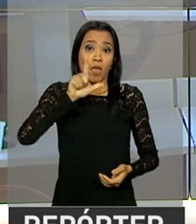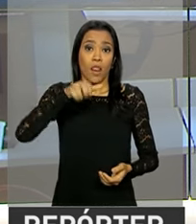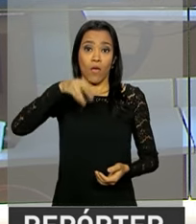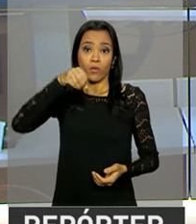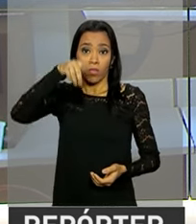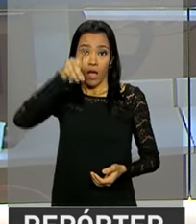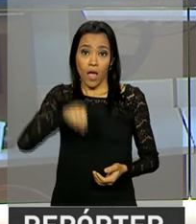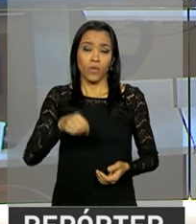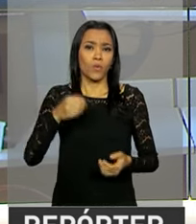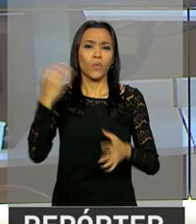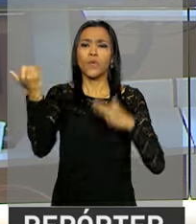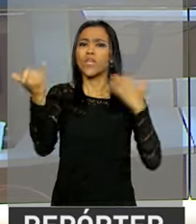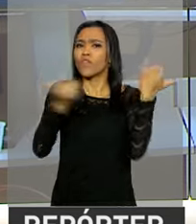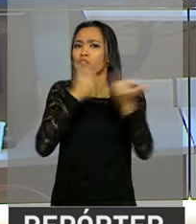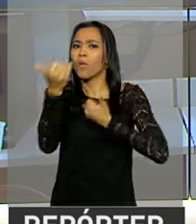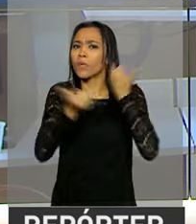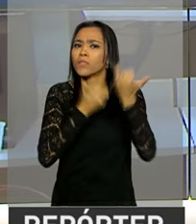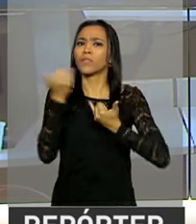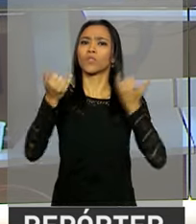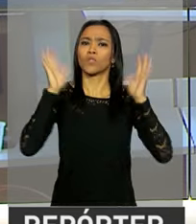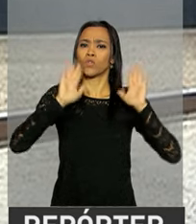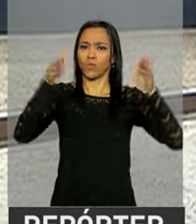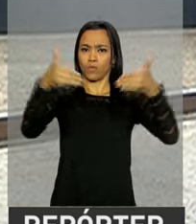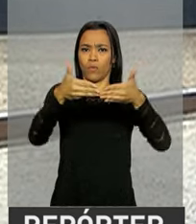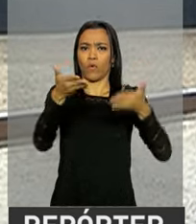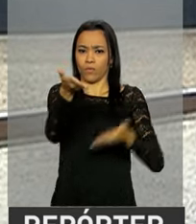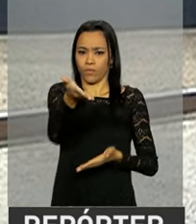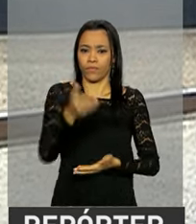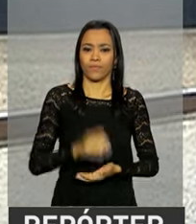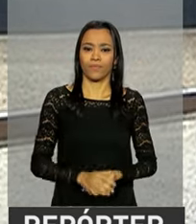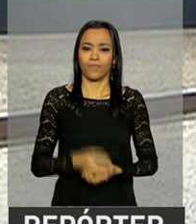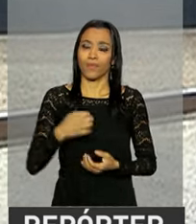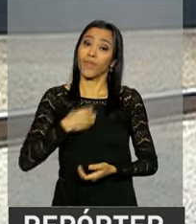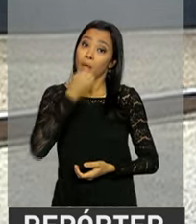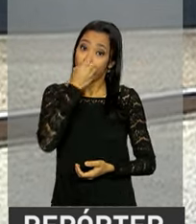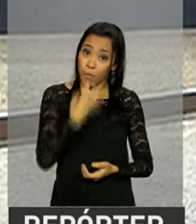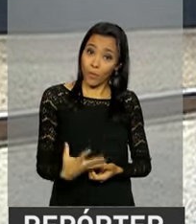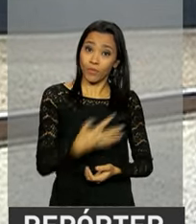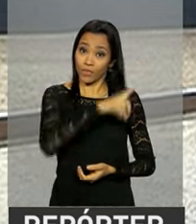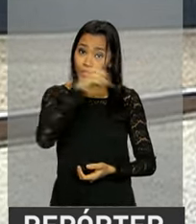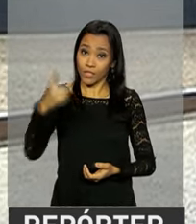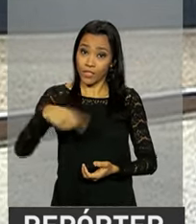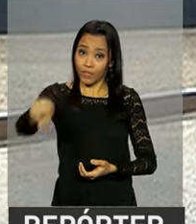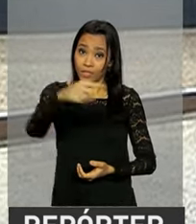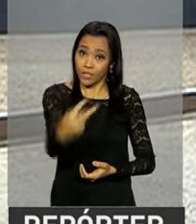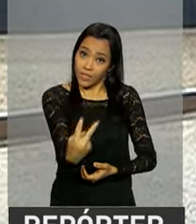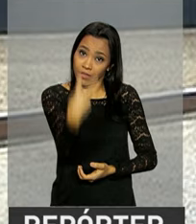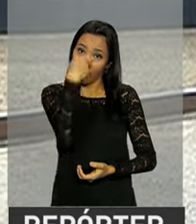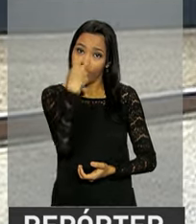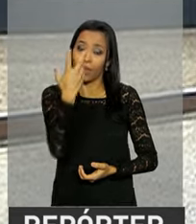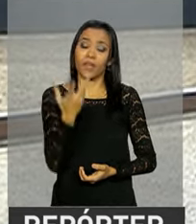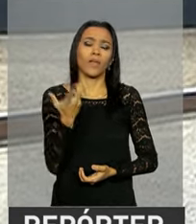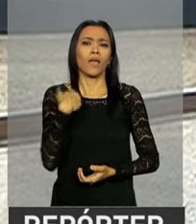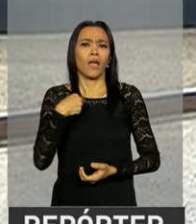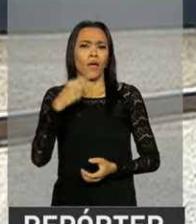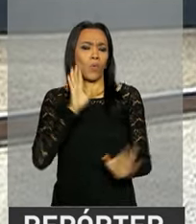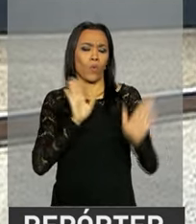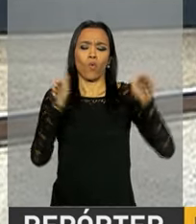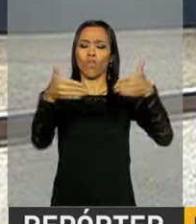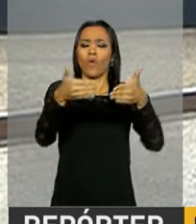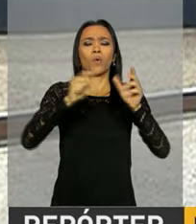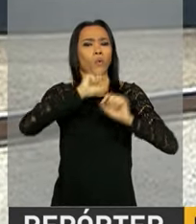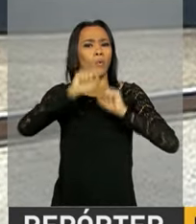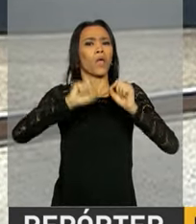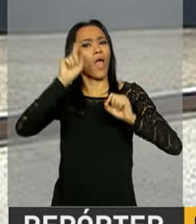Paulo as informações sobre o Fórum da Revista Exame. Bom dia para você que acompanha a nossa programação. A ideia do evento é